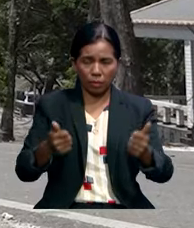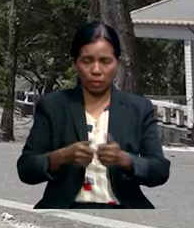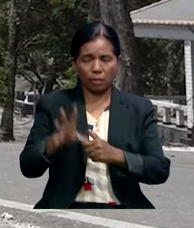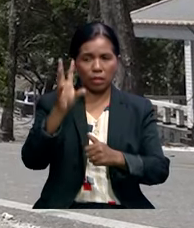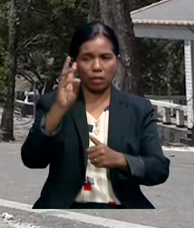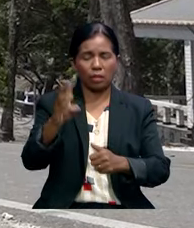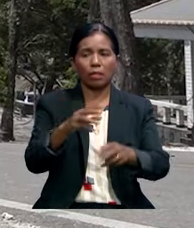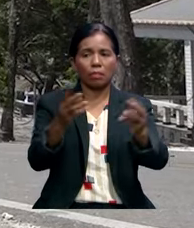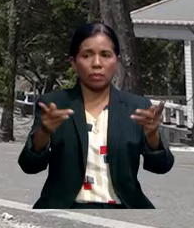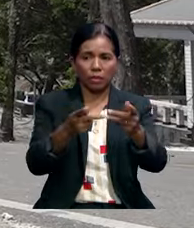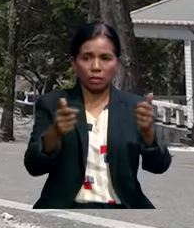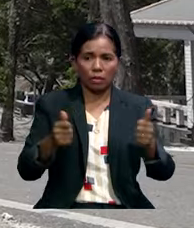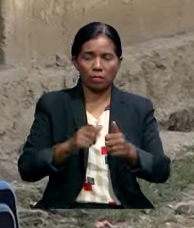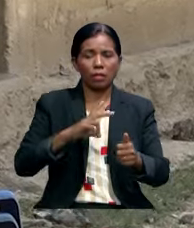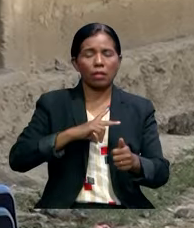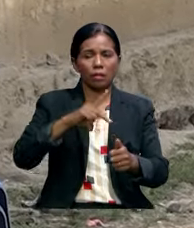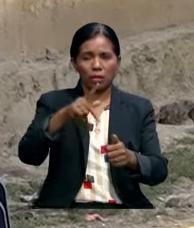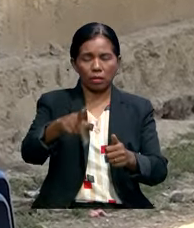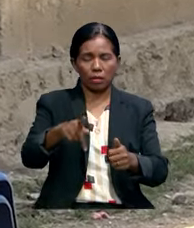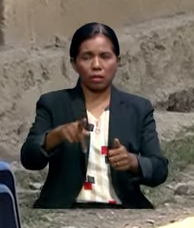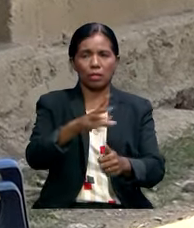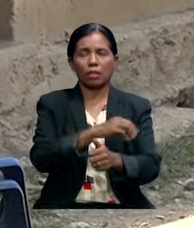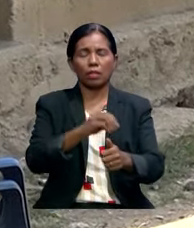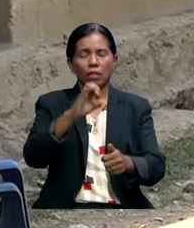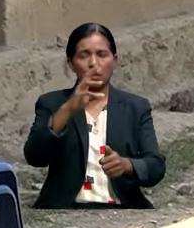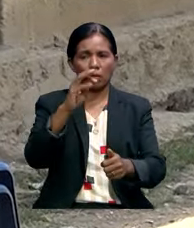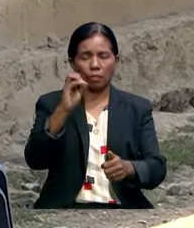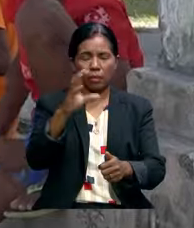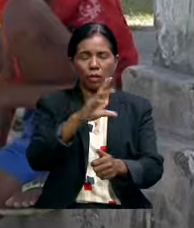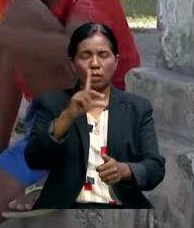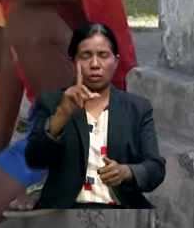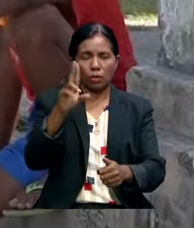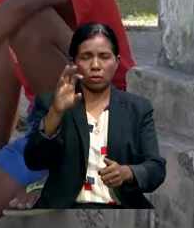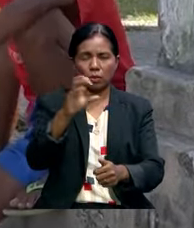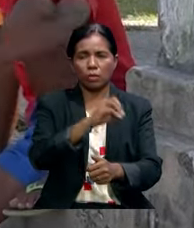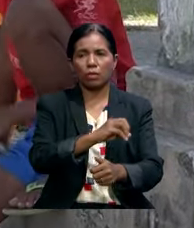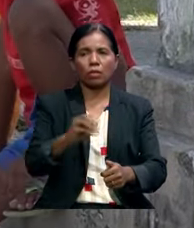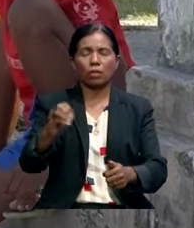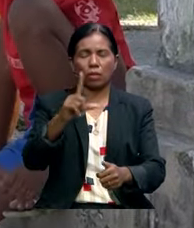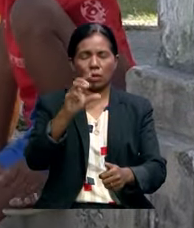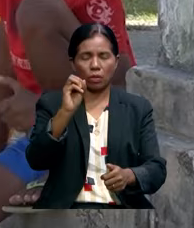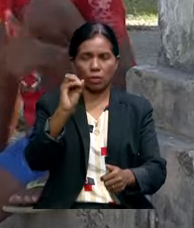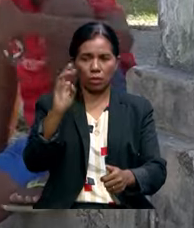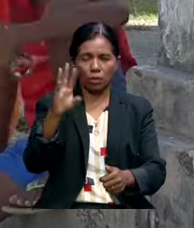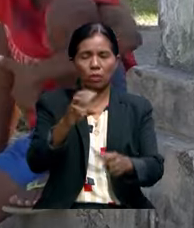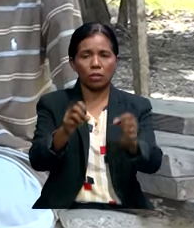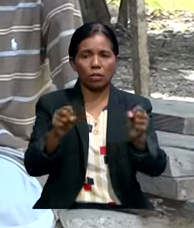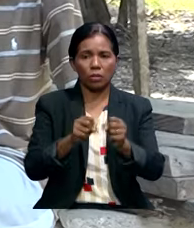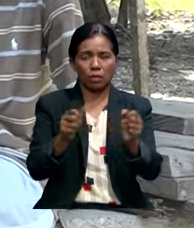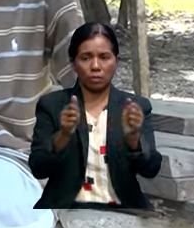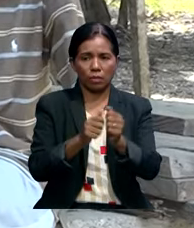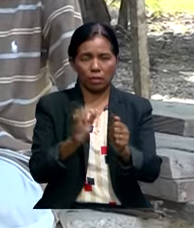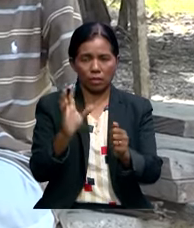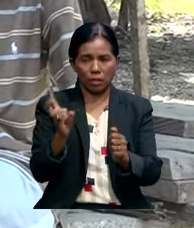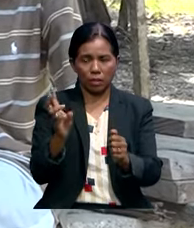Macanesa, posto administrativo Lautén, Los Palos, Ilhomar, Luru, Tutuala, No Lore, Rosuco, Ramutuk, Tolunulo,